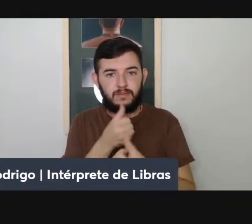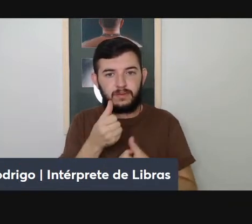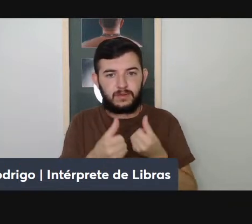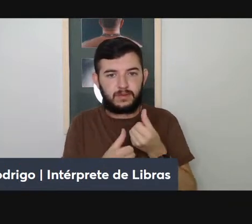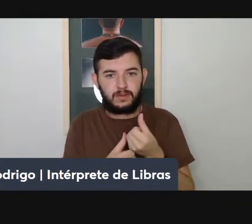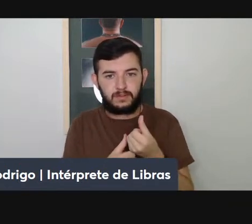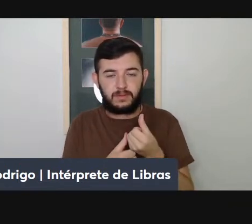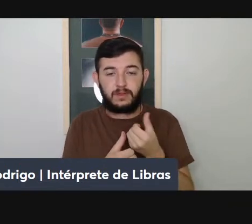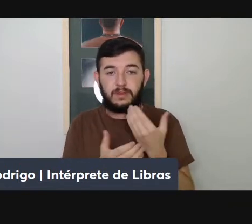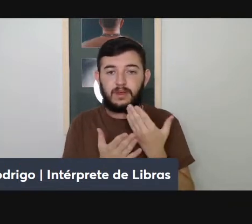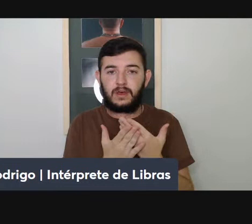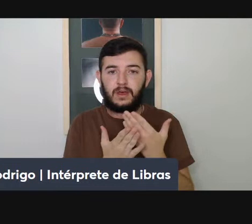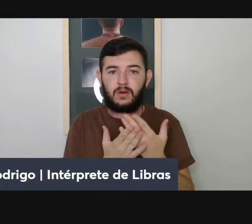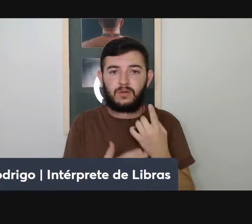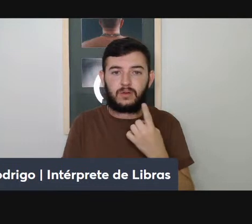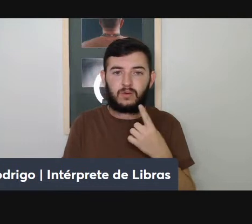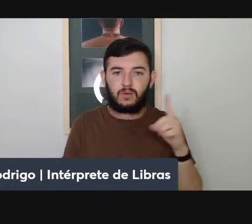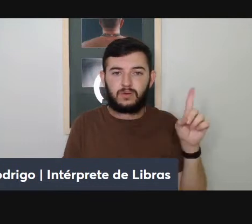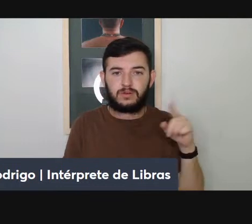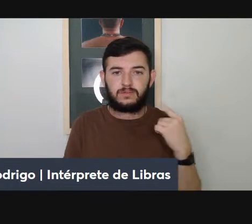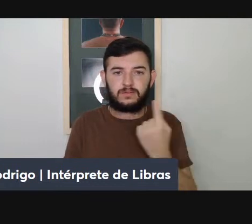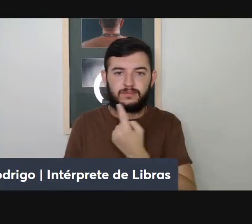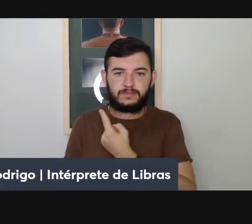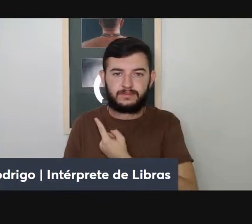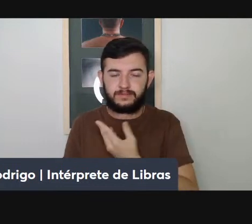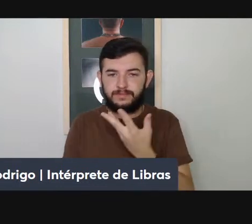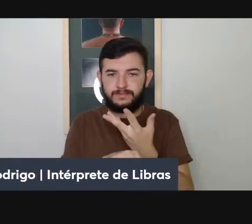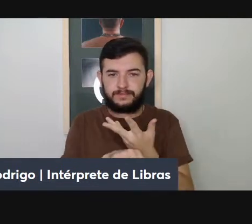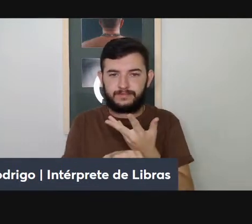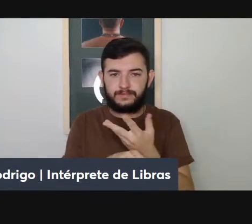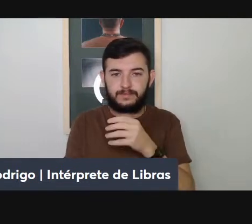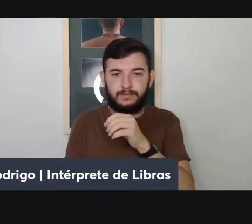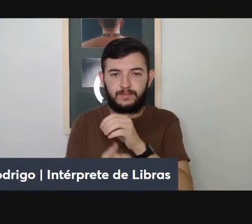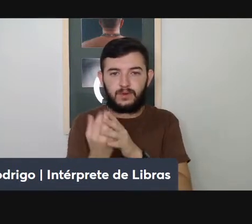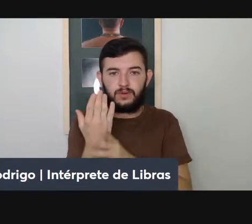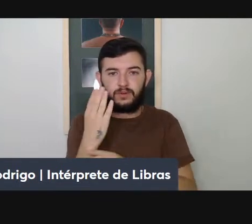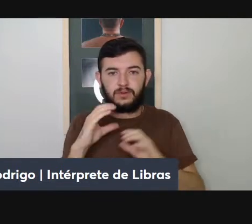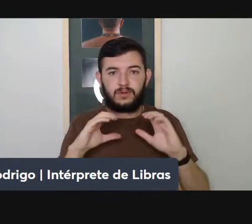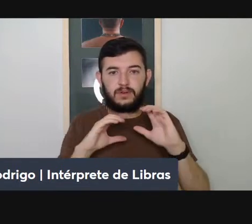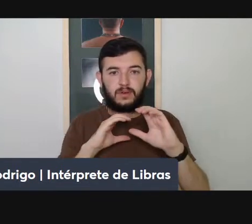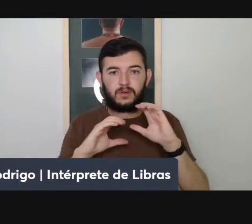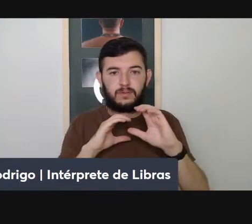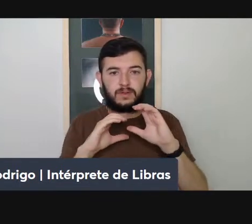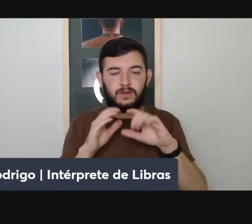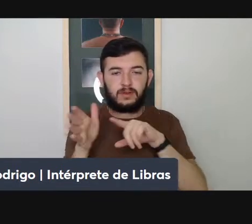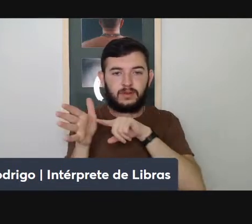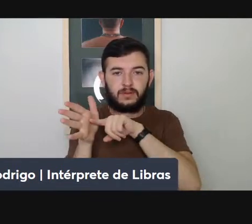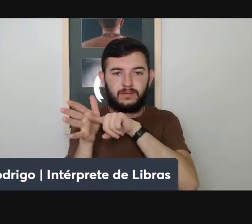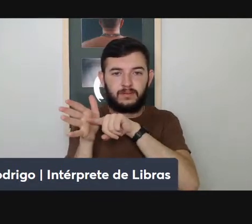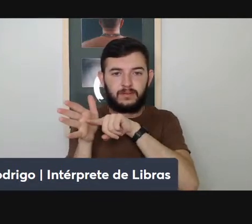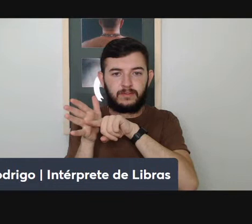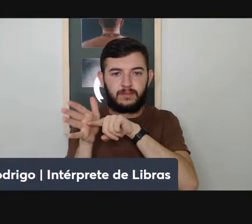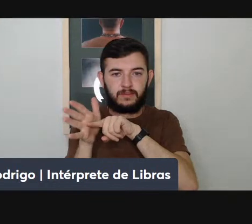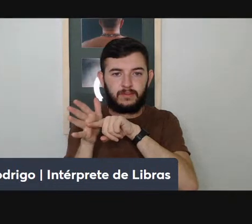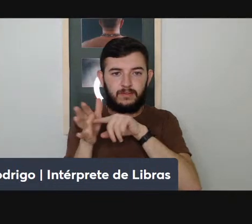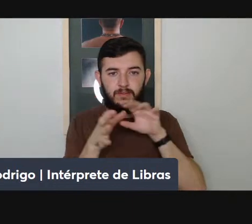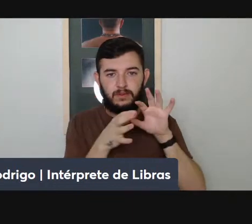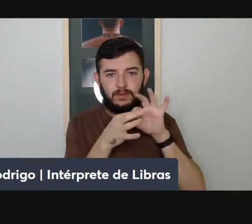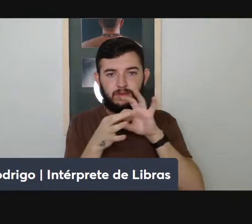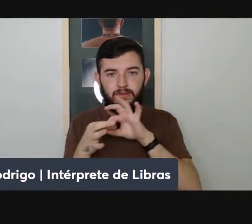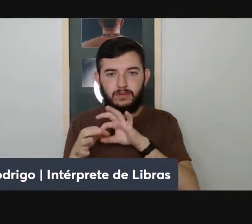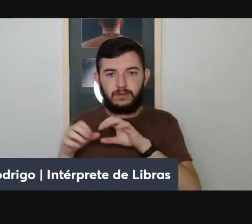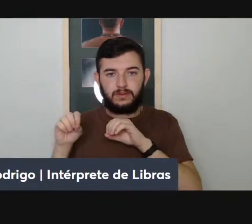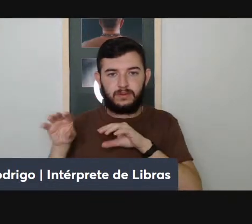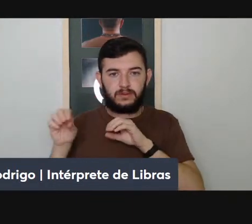aula dessa nossa disciplina de produção e comunicação de trabalhos científicos em educação, com a professora